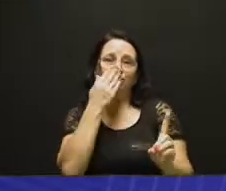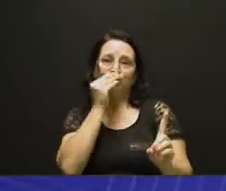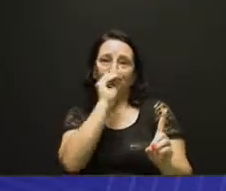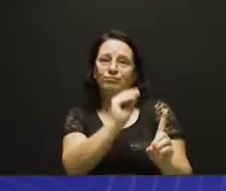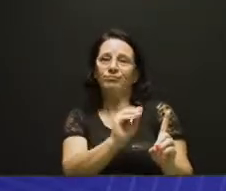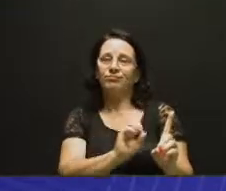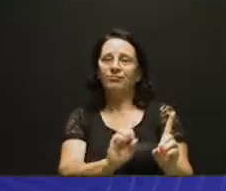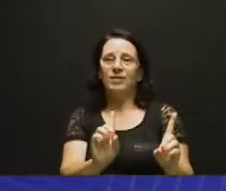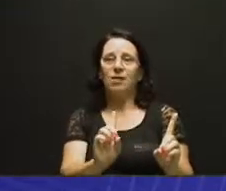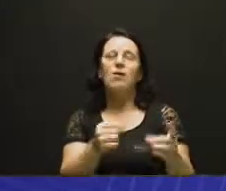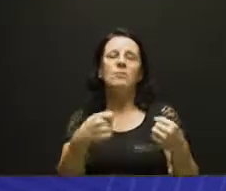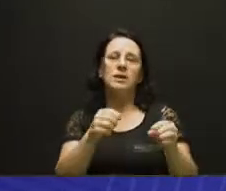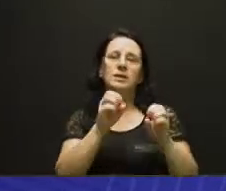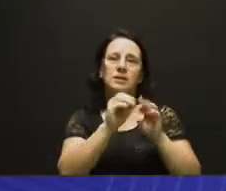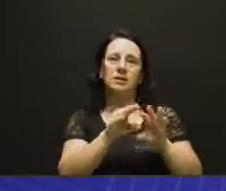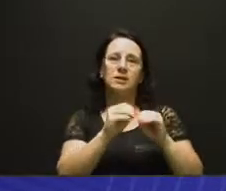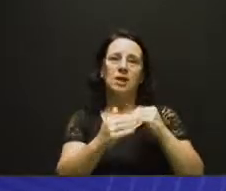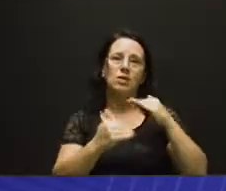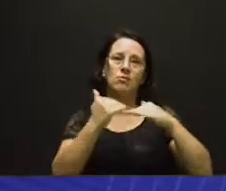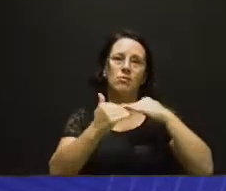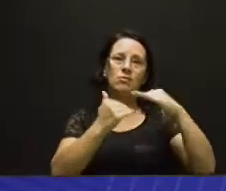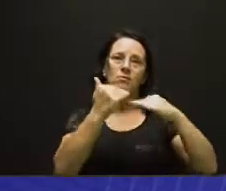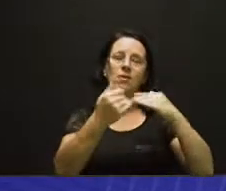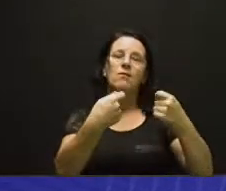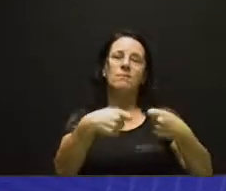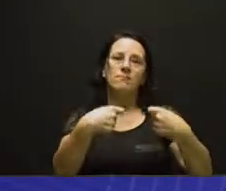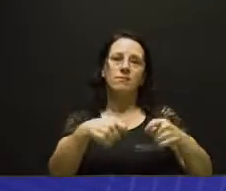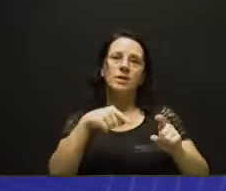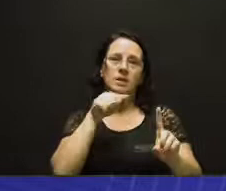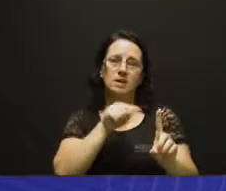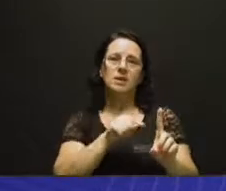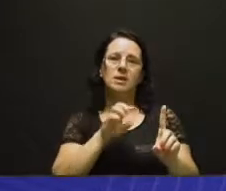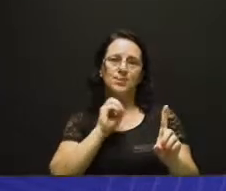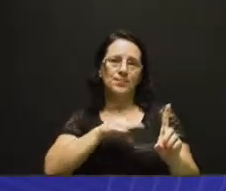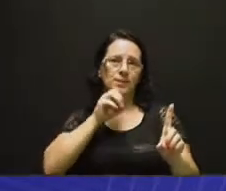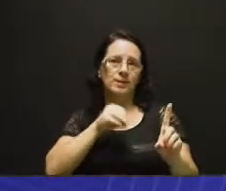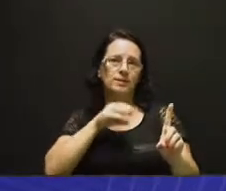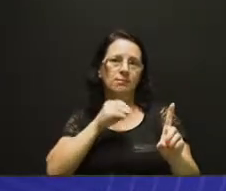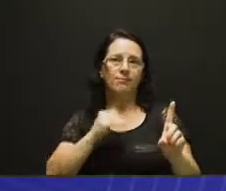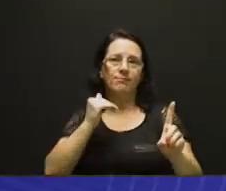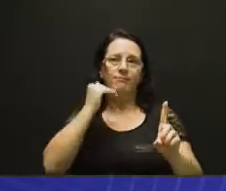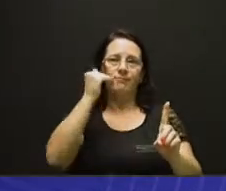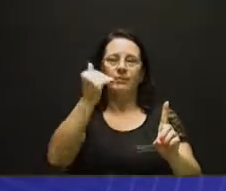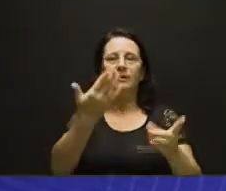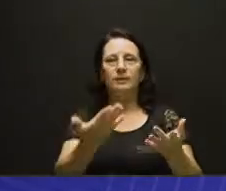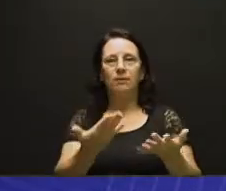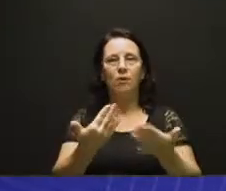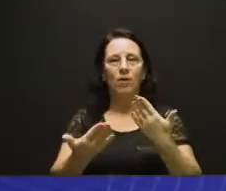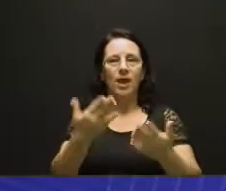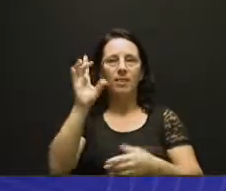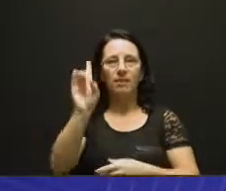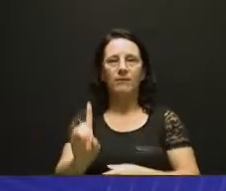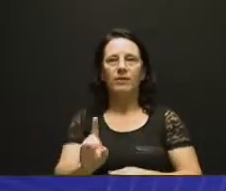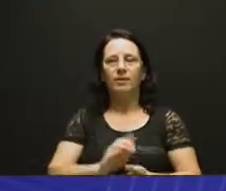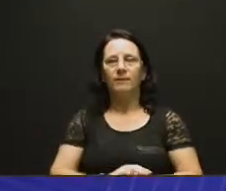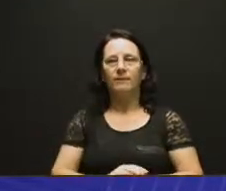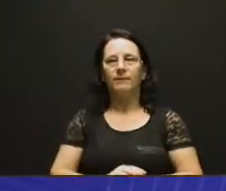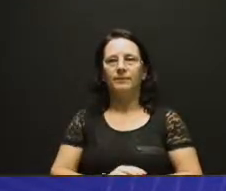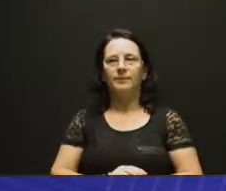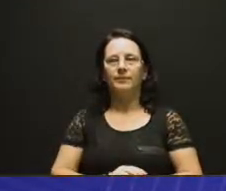dela de acordo com a especificidade que ela apresentar pode ser qualquer deficiência pode passar